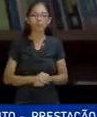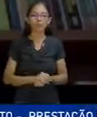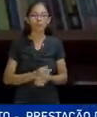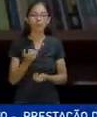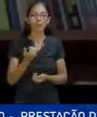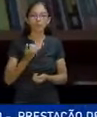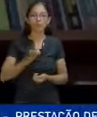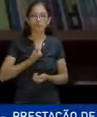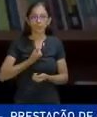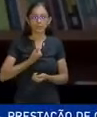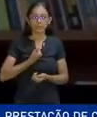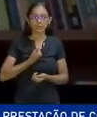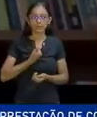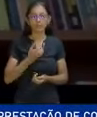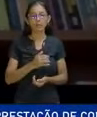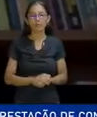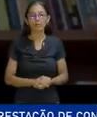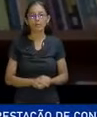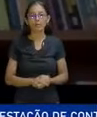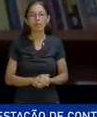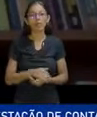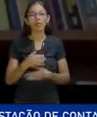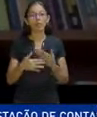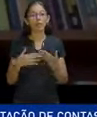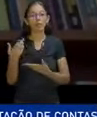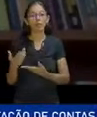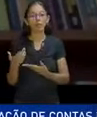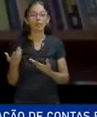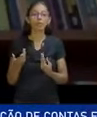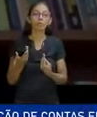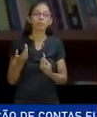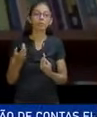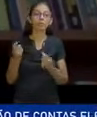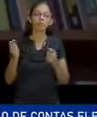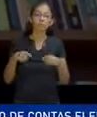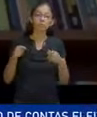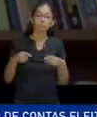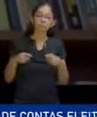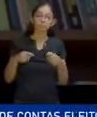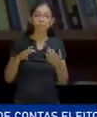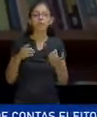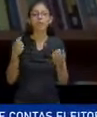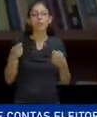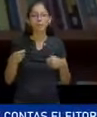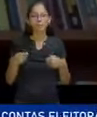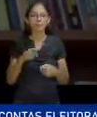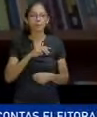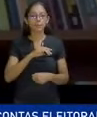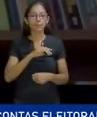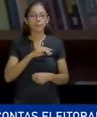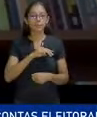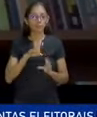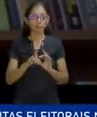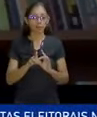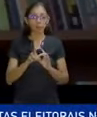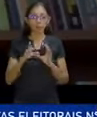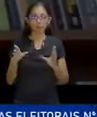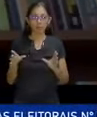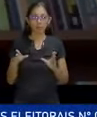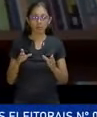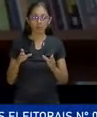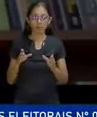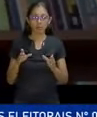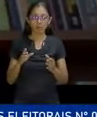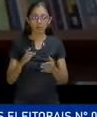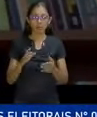que teria que ser aberto as vistas para as partes, o Ministério Público, que